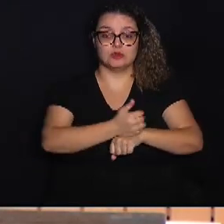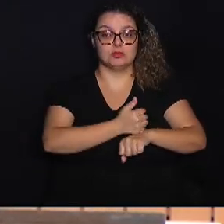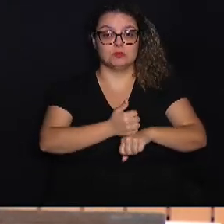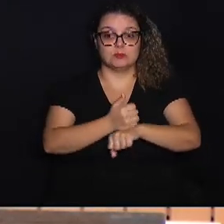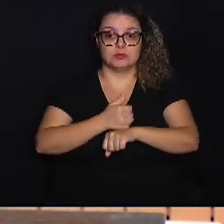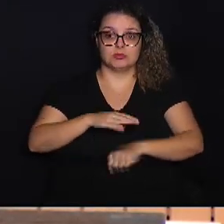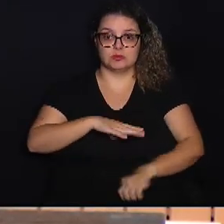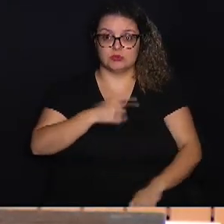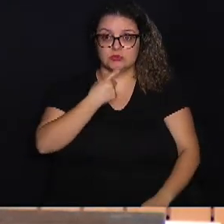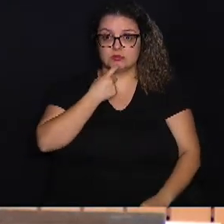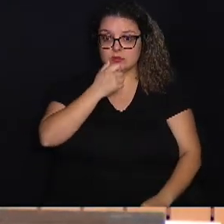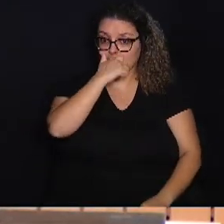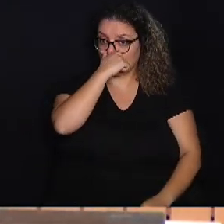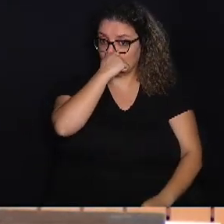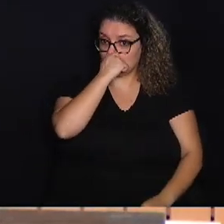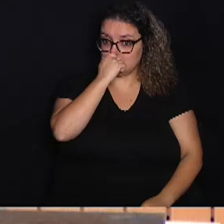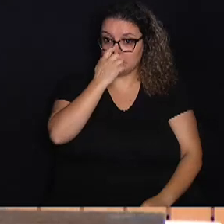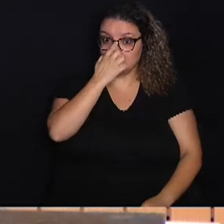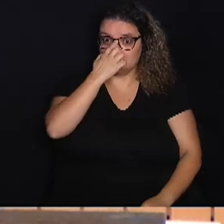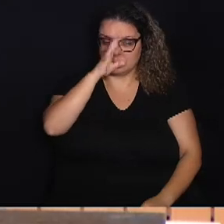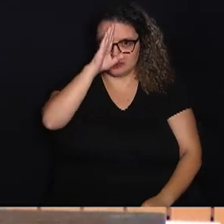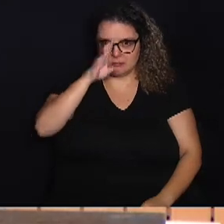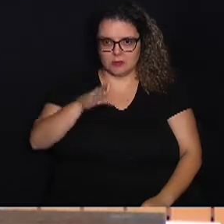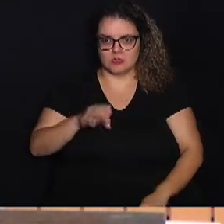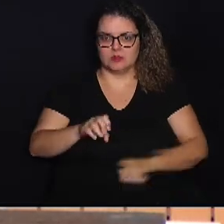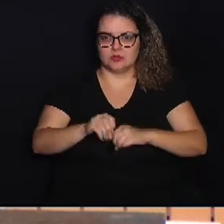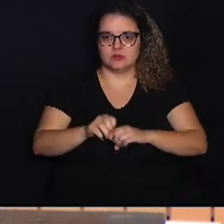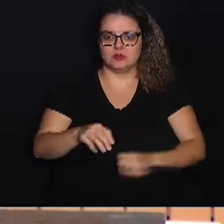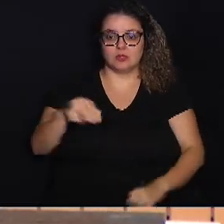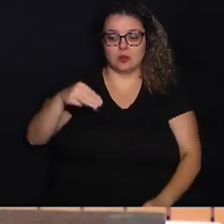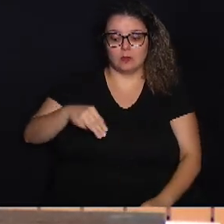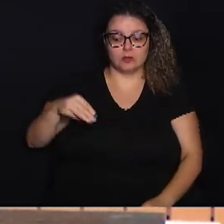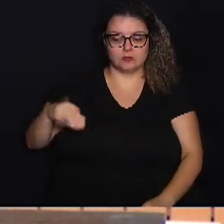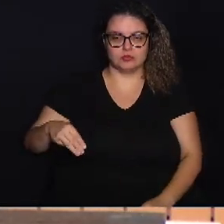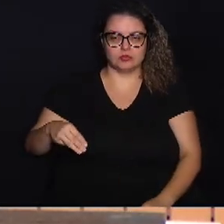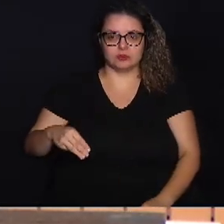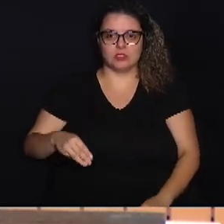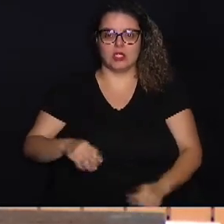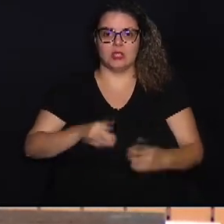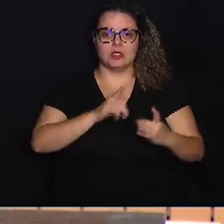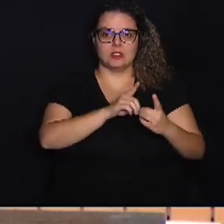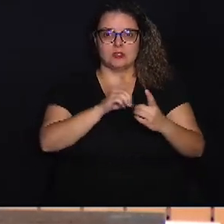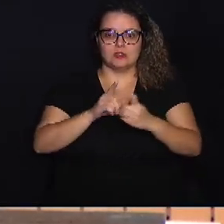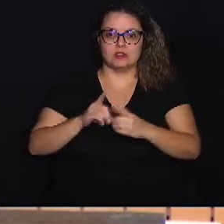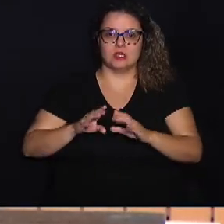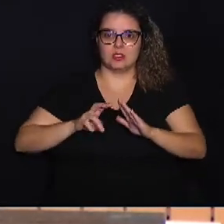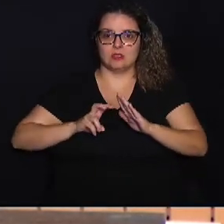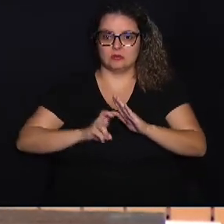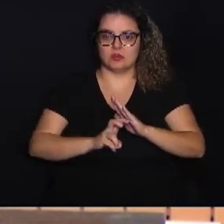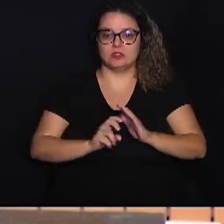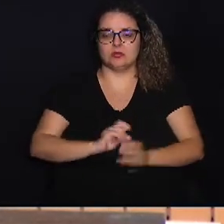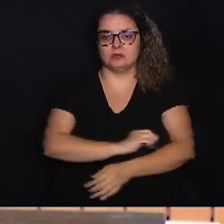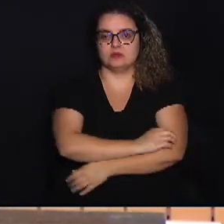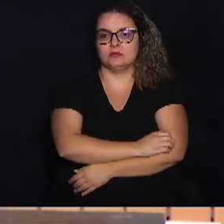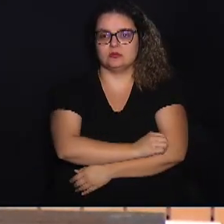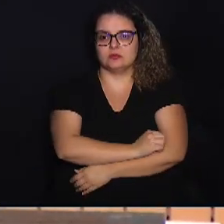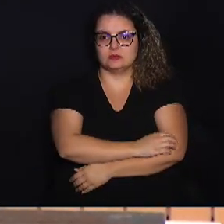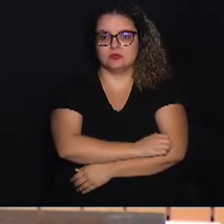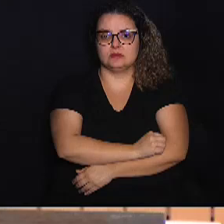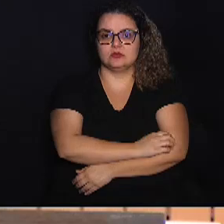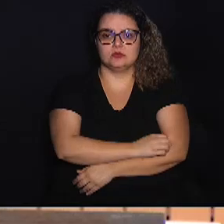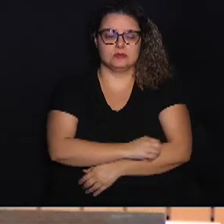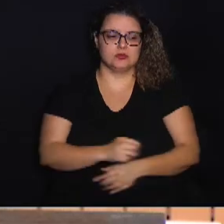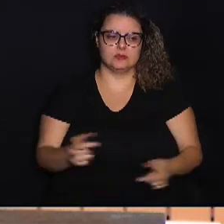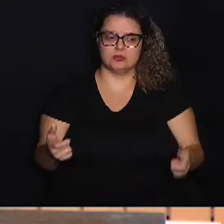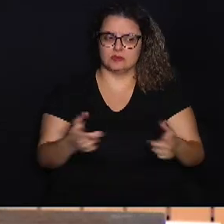principalmente os educadores monitores de educação infantil estão atendendo as creches de forma muito reduzida na